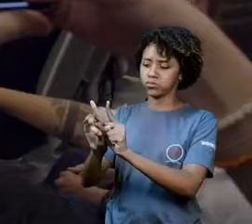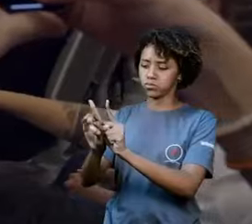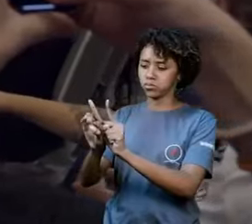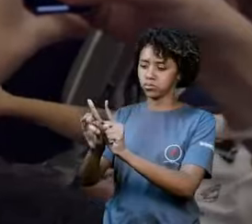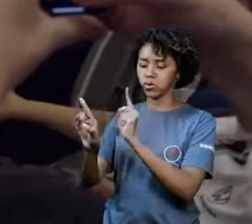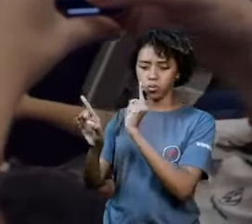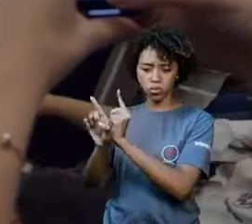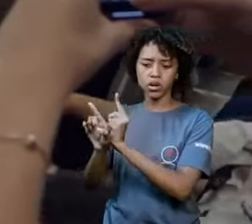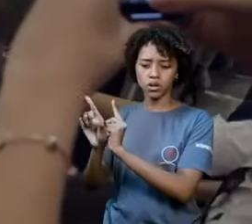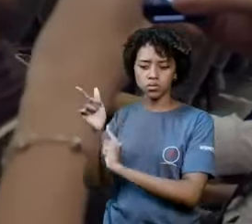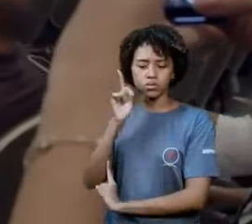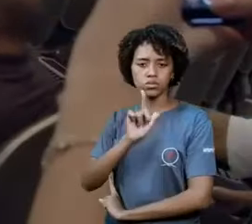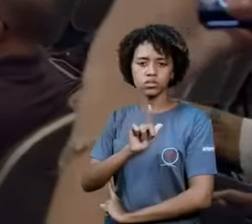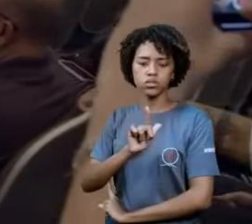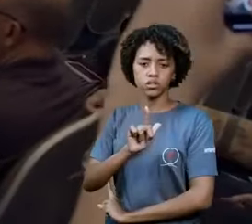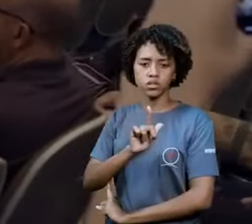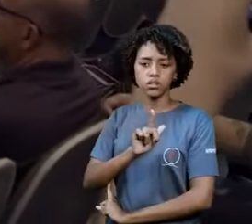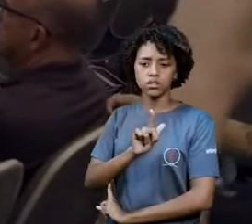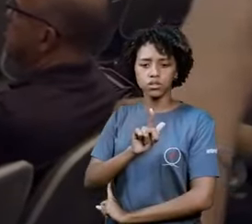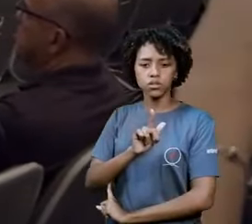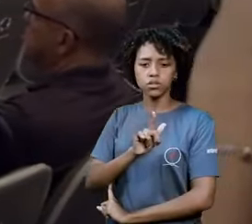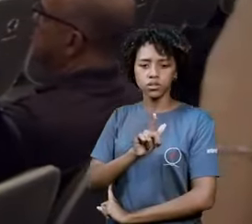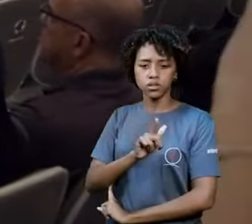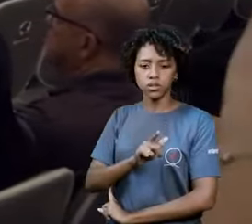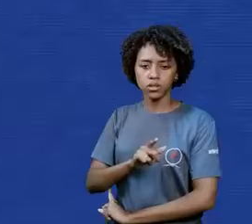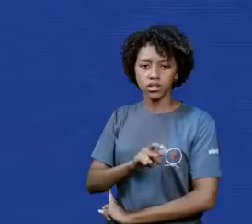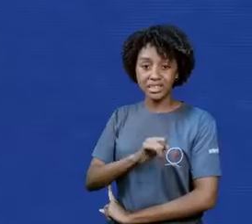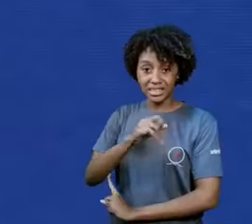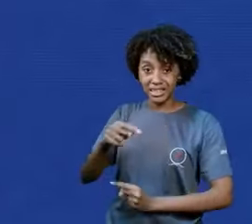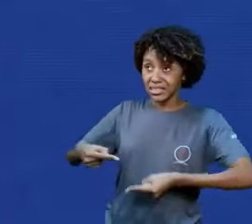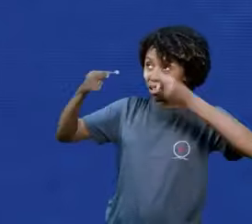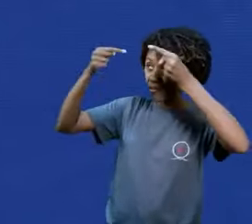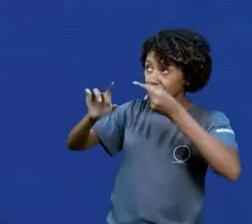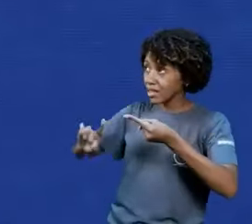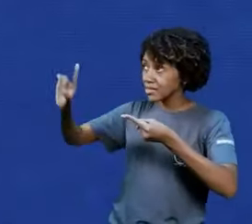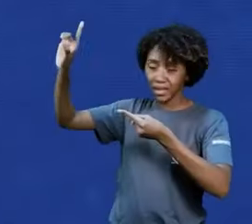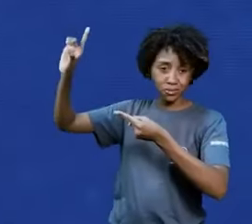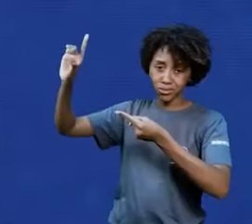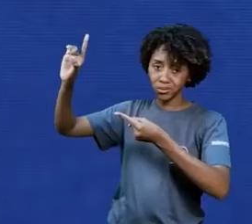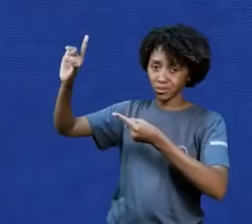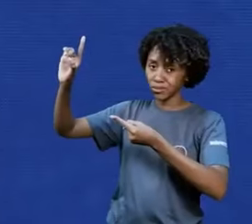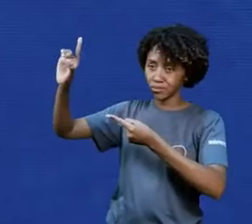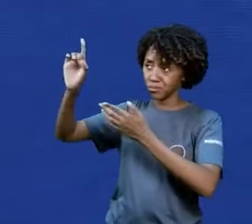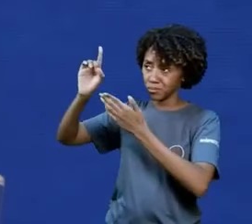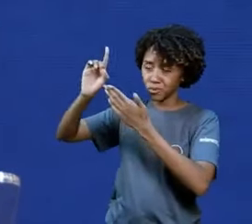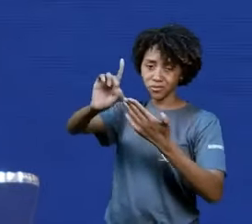encontrar com esse tipo de desafio você nunca vai encontrar Deus ele não vai se manifestar